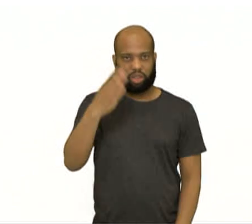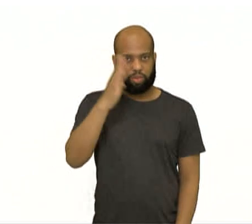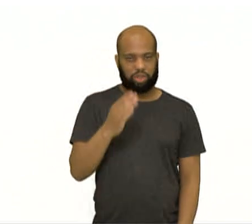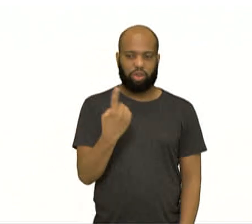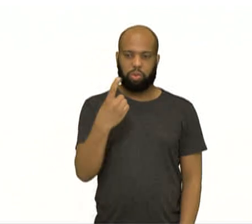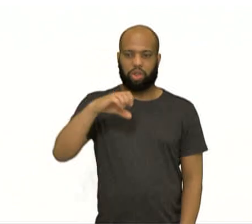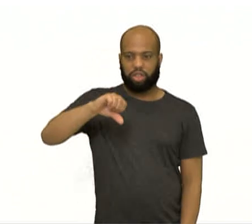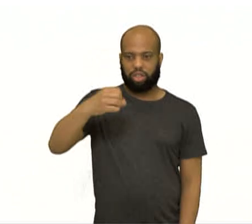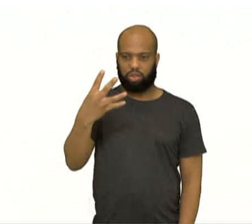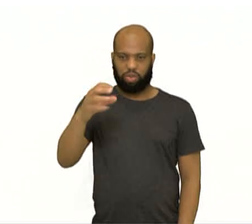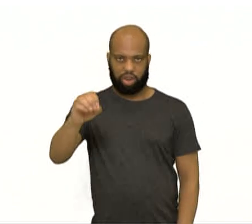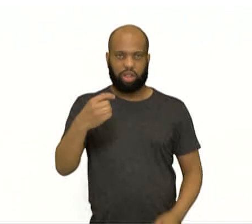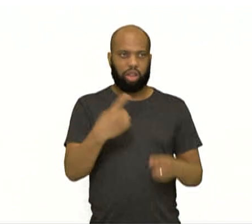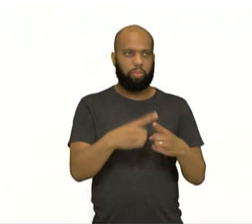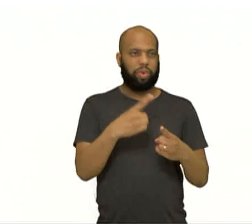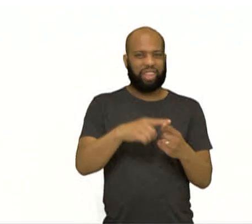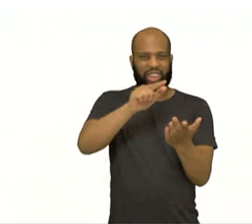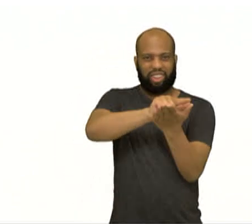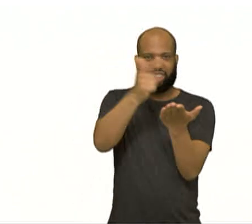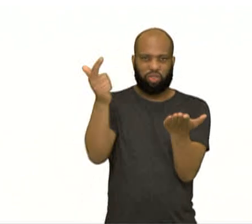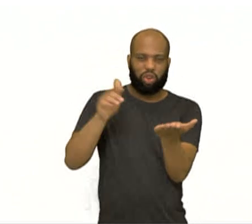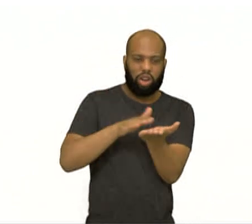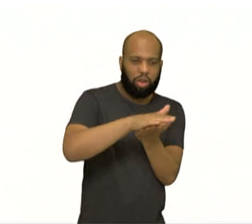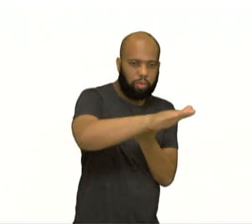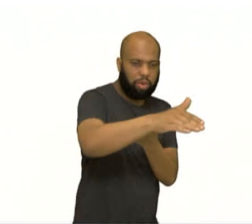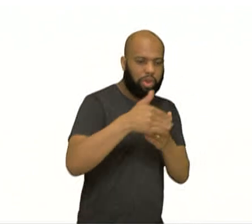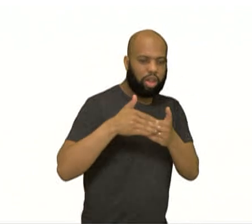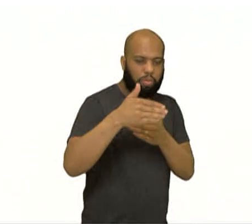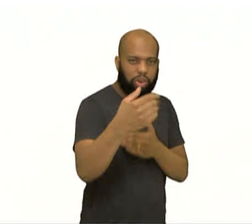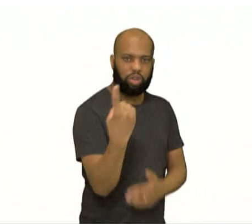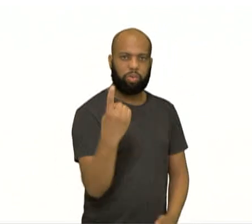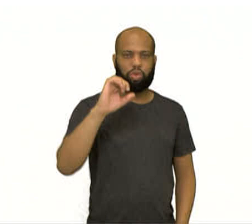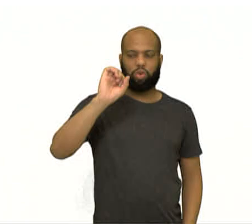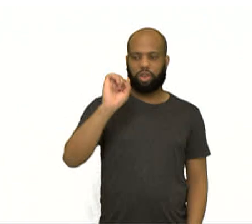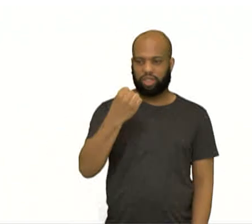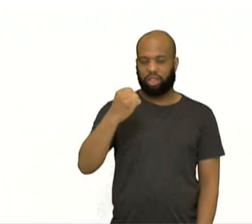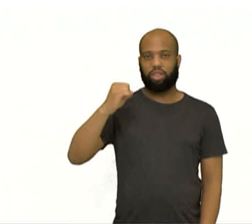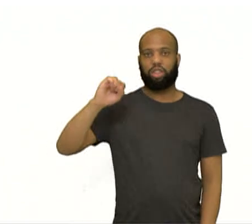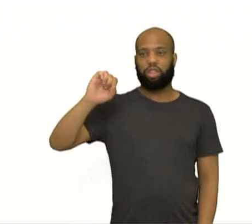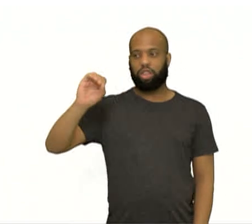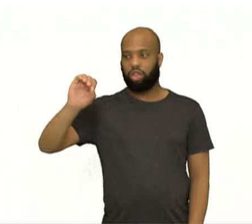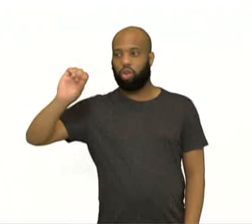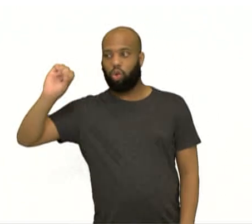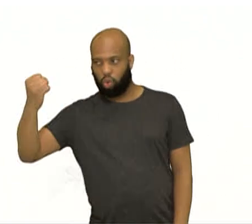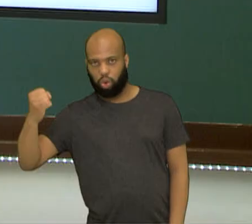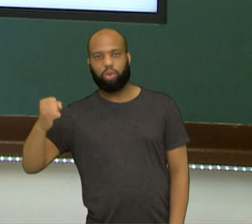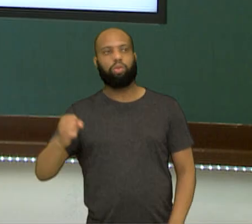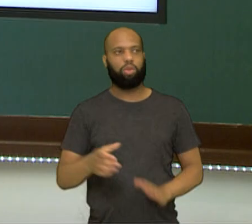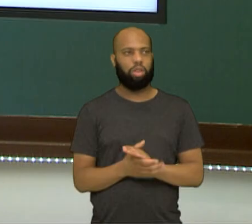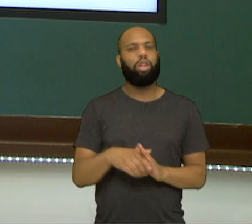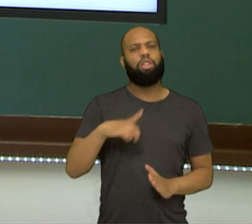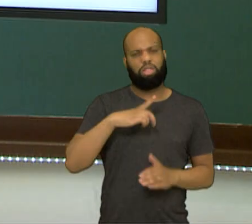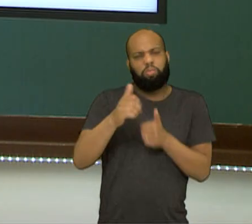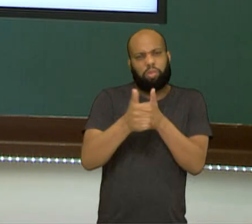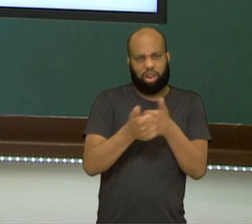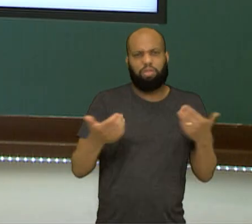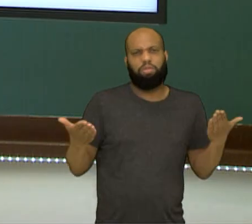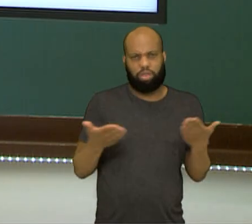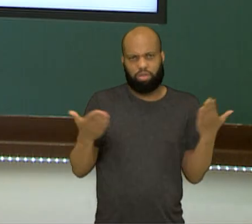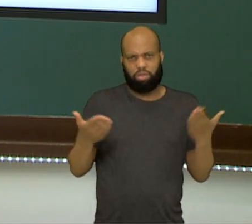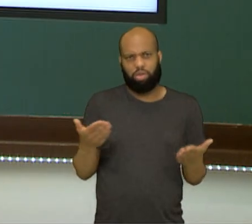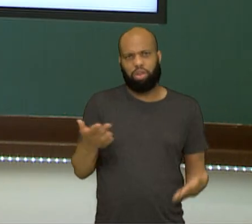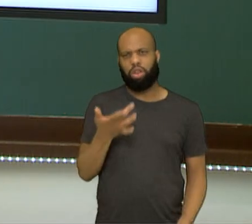a parte escrita, só chegou aqui no Brasil a partir de 1808. Veja como está bem,